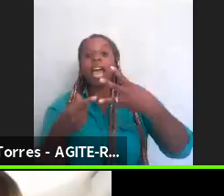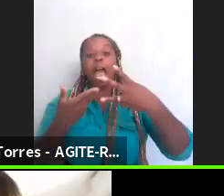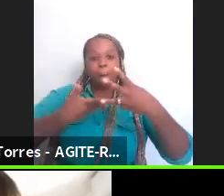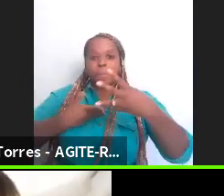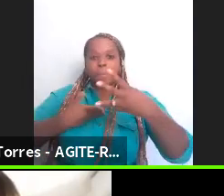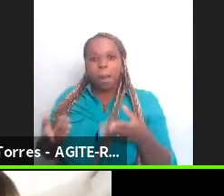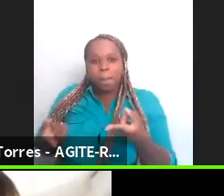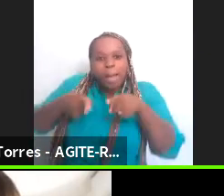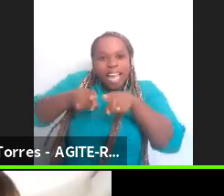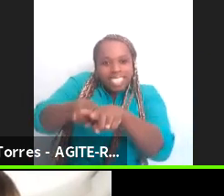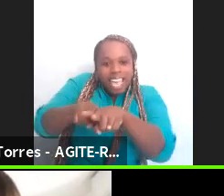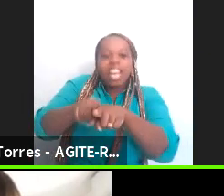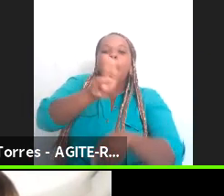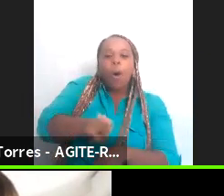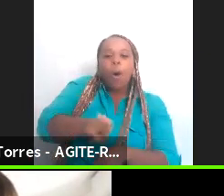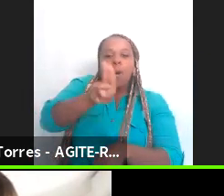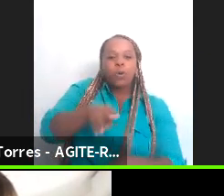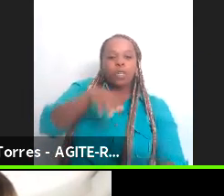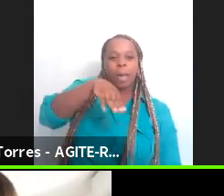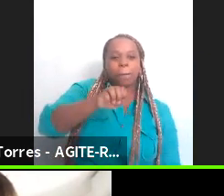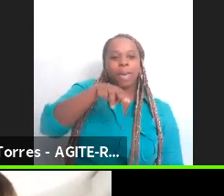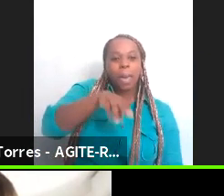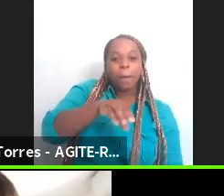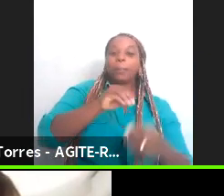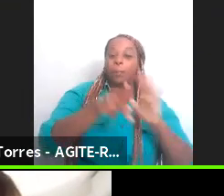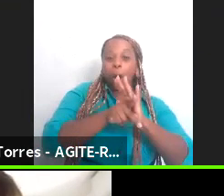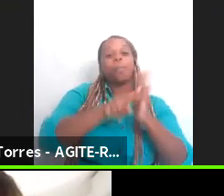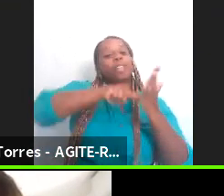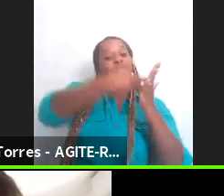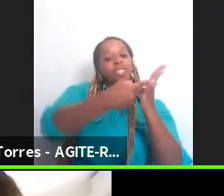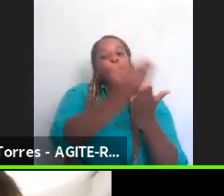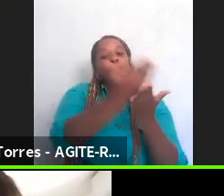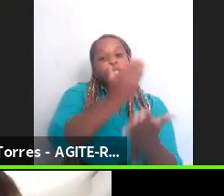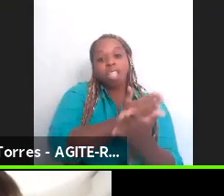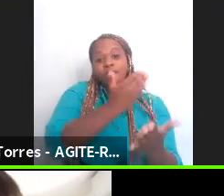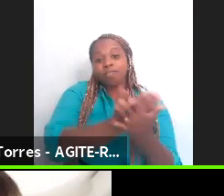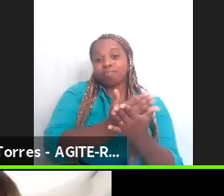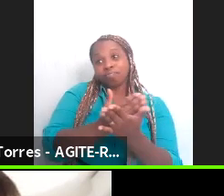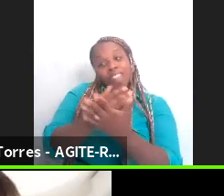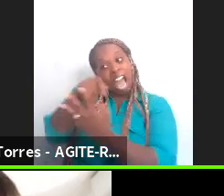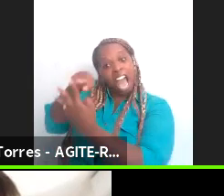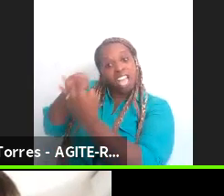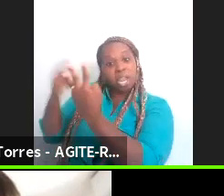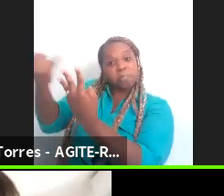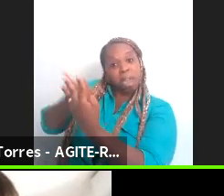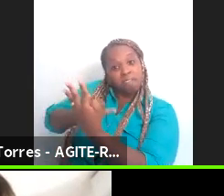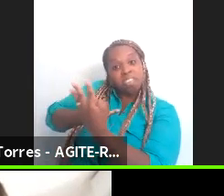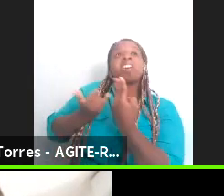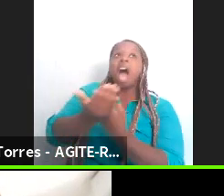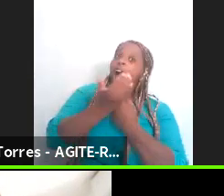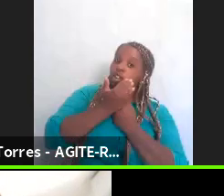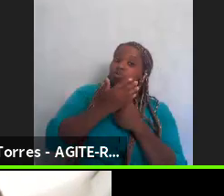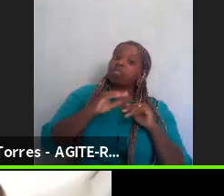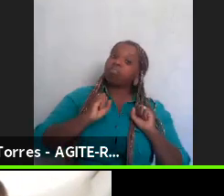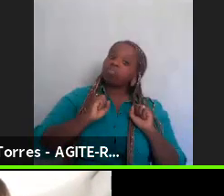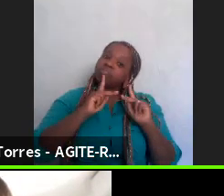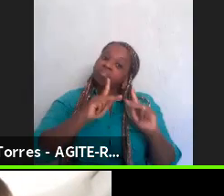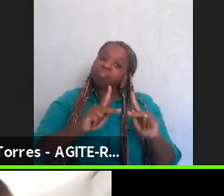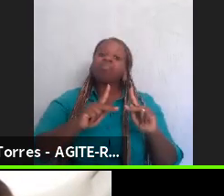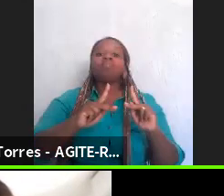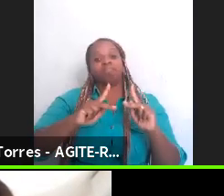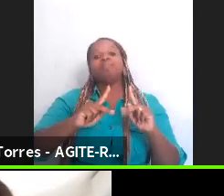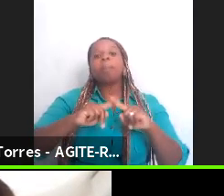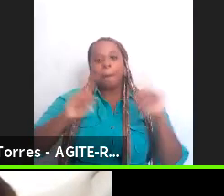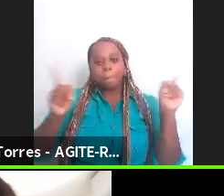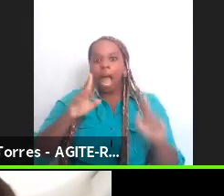o MemoQuê para traduzir livros. E todas elas dizem que ajuda muito. Então, assim, a gente não resistir